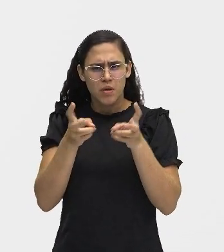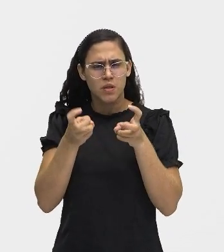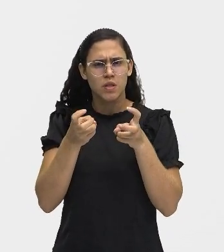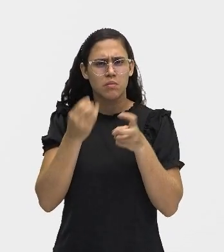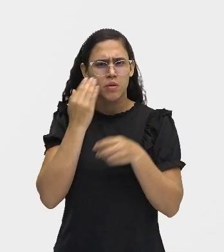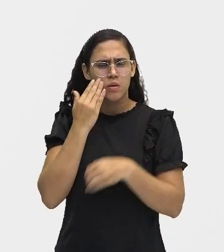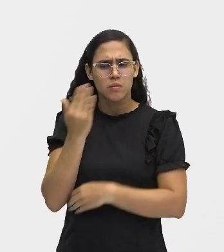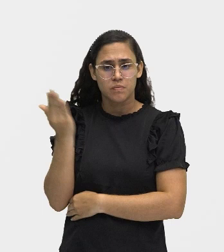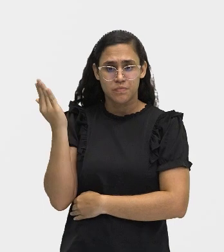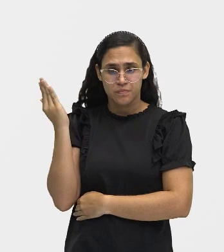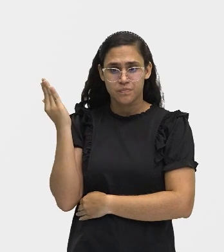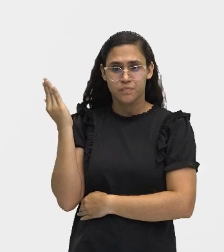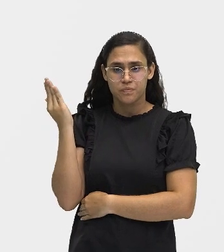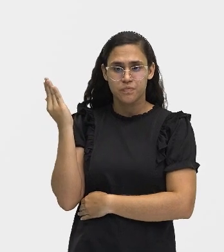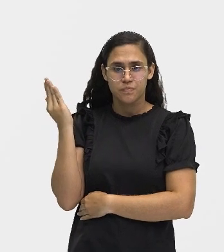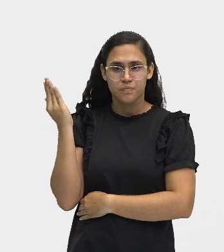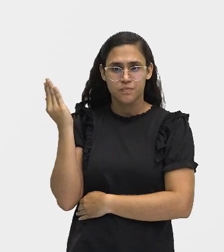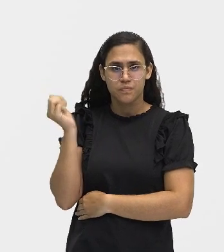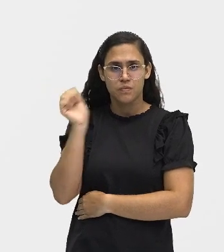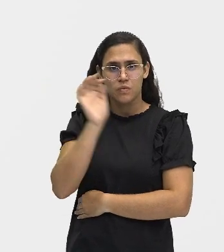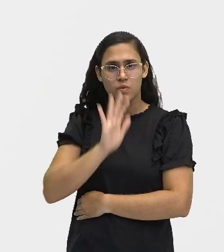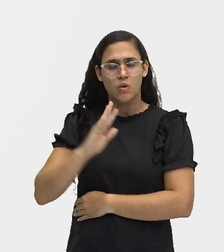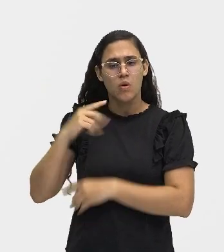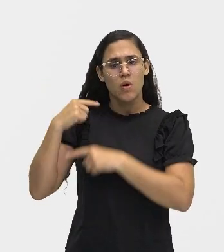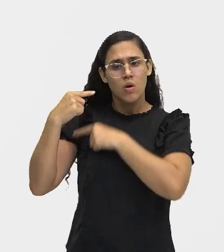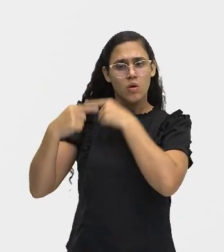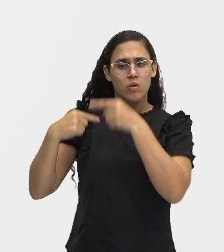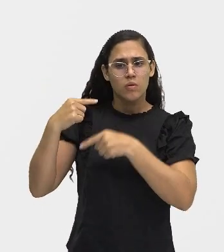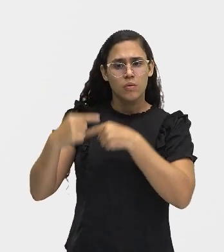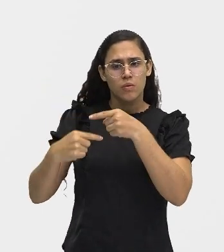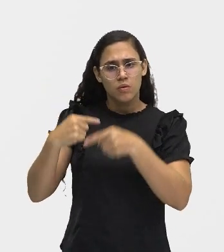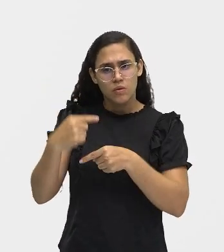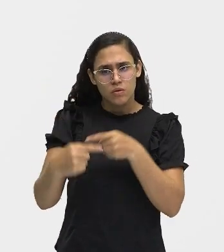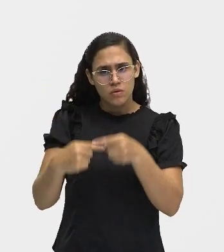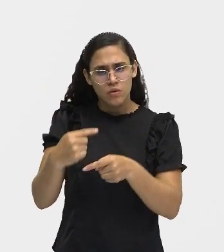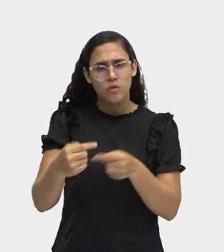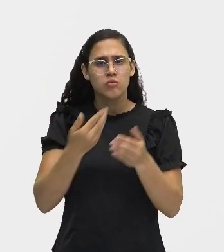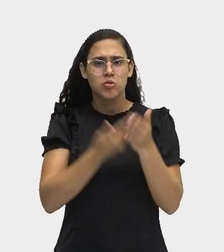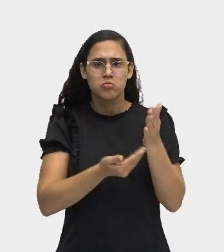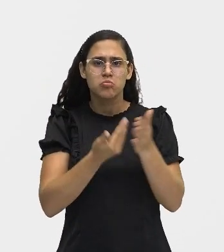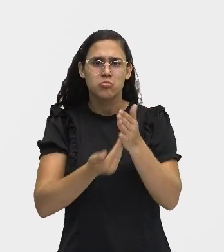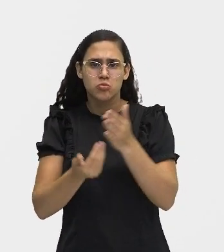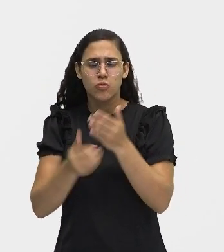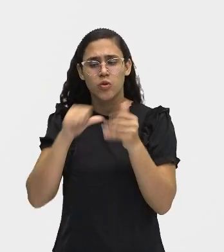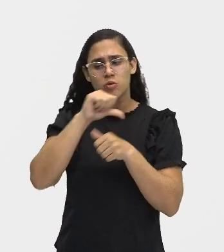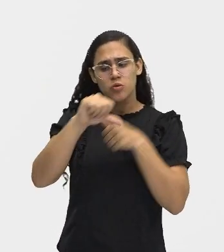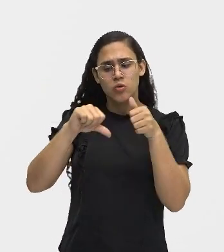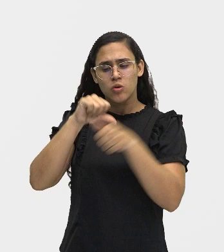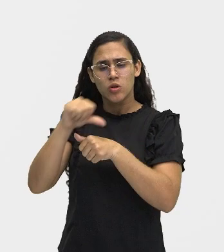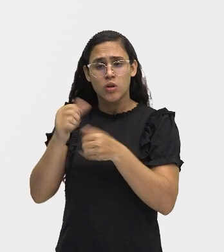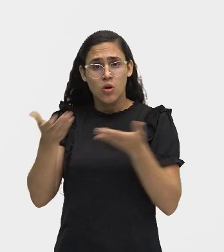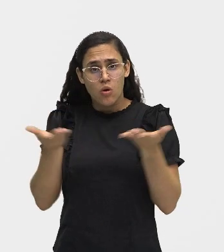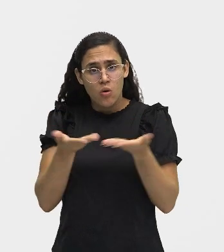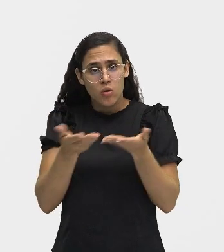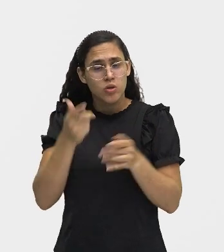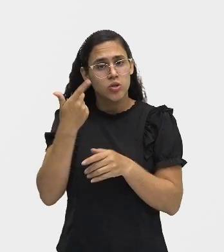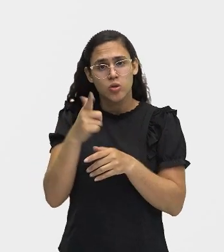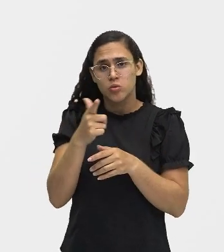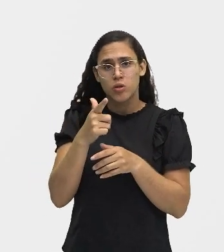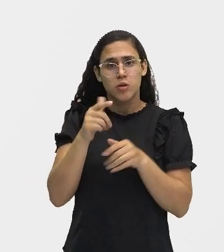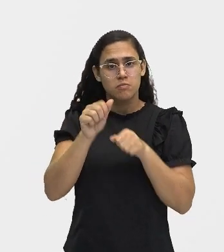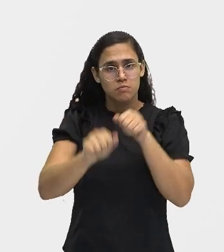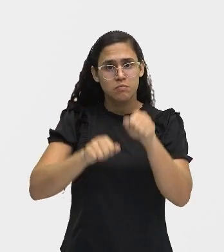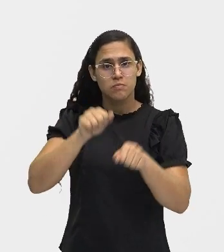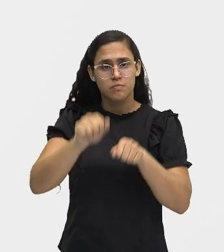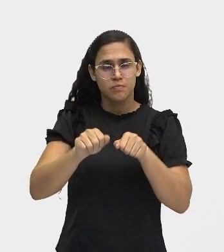seriam rudimentares, né? Então evolutivamente elas perderam as patas, tá? Então a gente tem essa evidência no corpo das cobras,